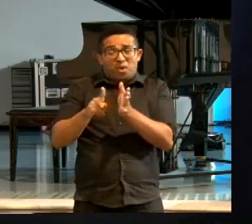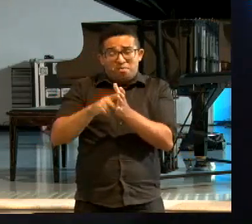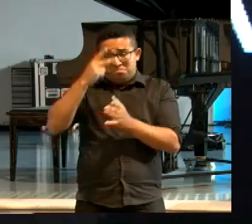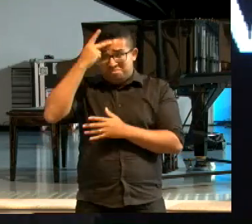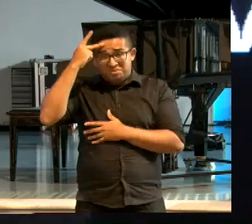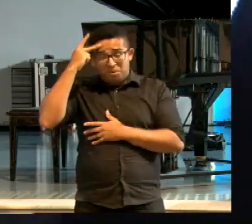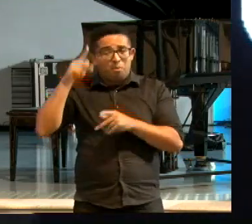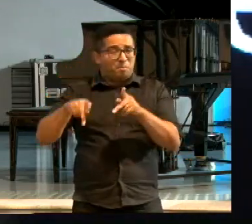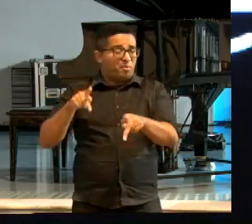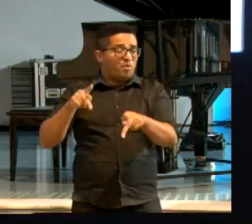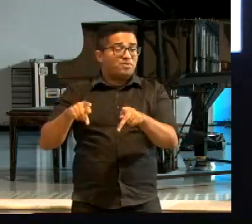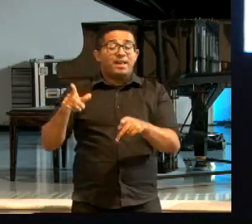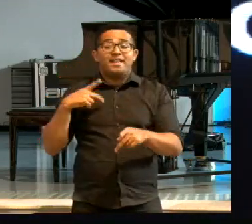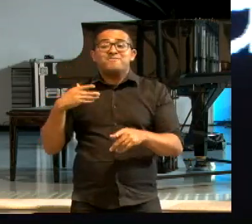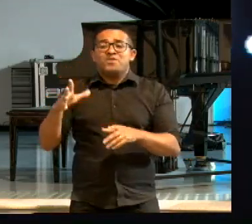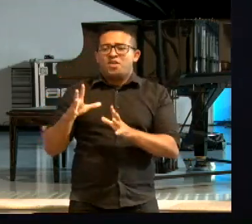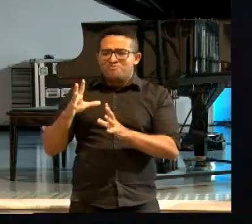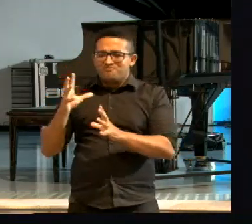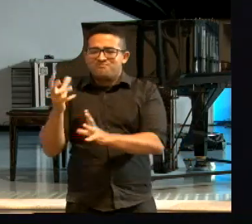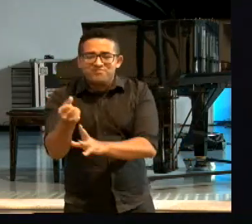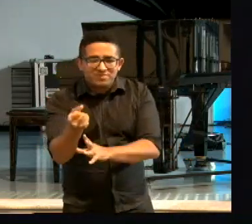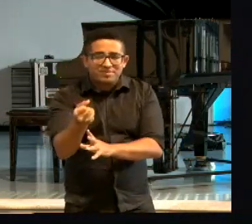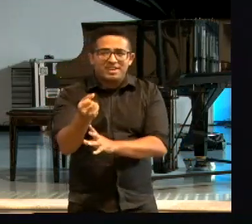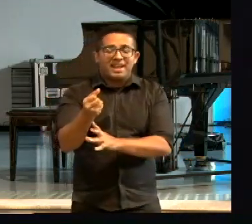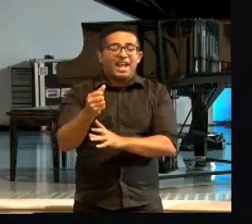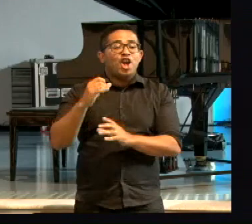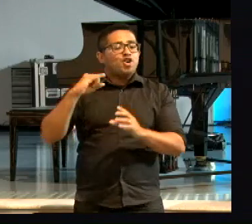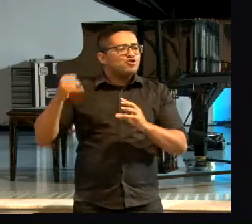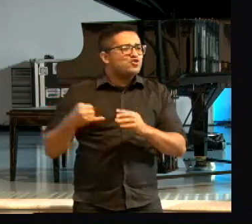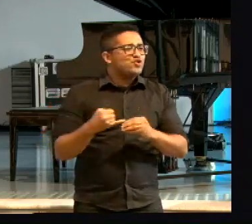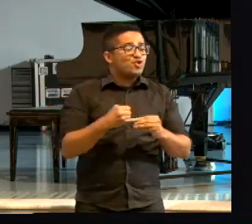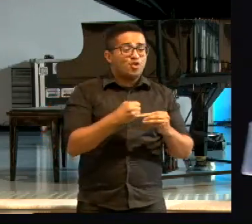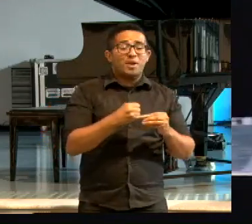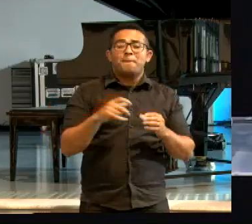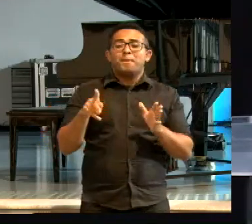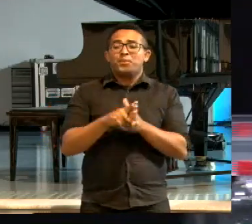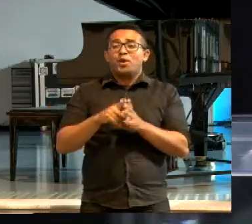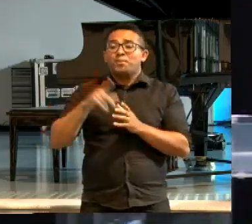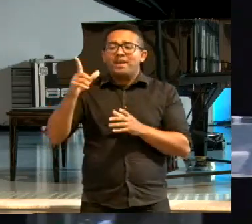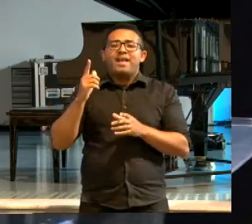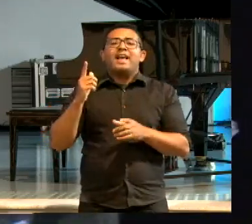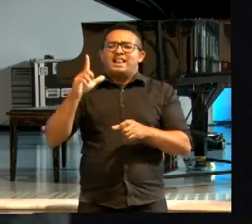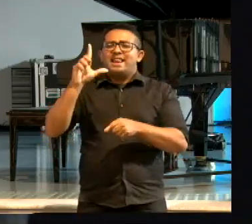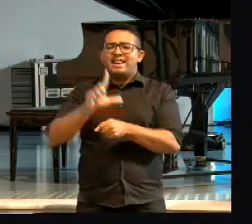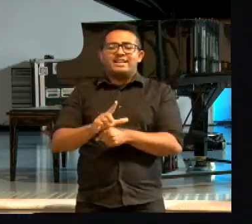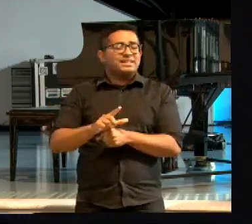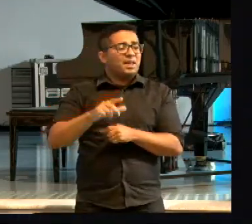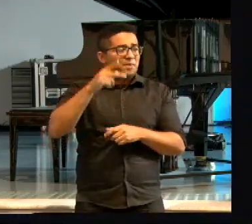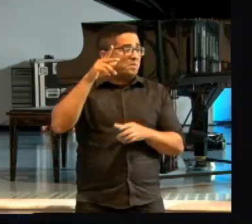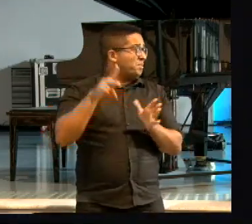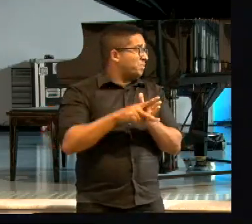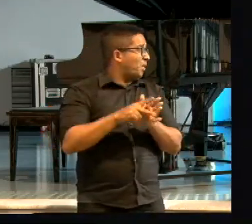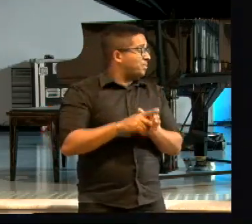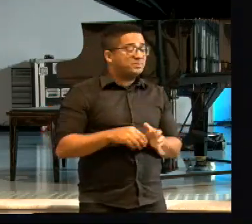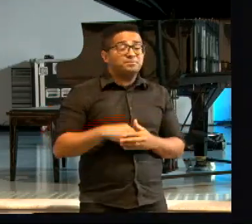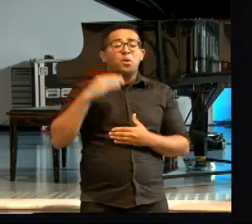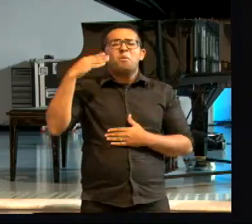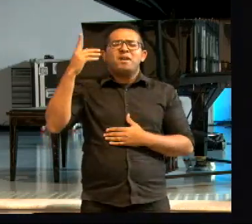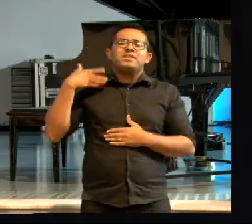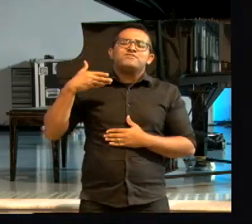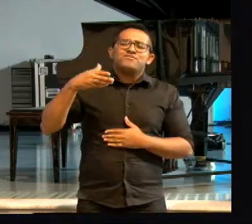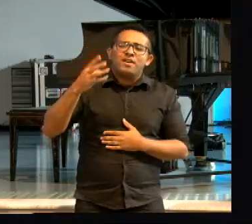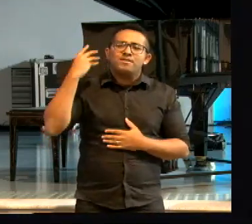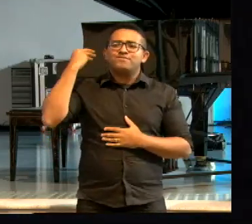tentar aplicar aquele golpe, né, em cima de Josué e da liderança de Israel, eles dizem, olha, quando nós saímos de